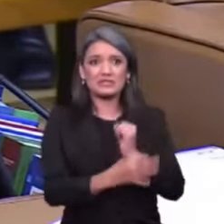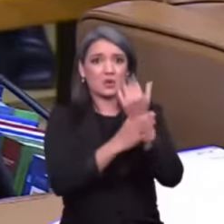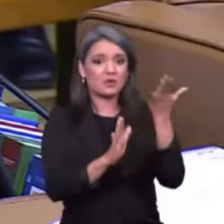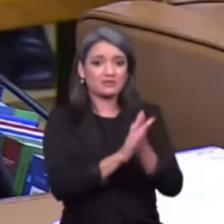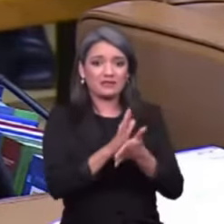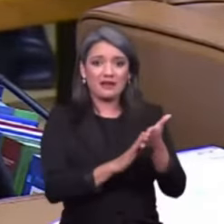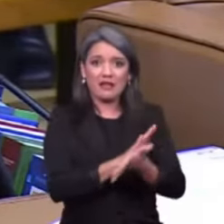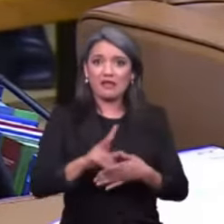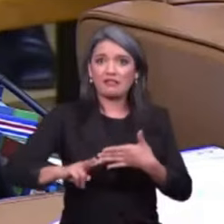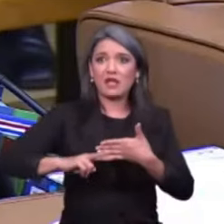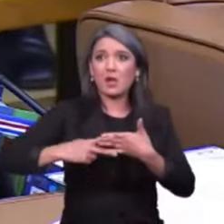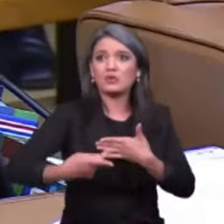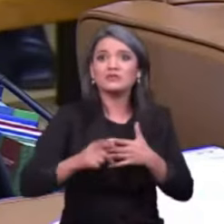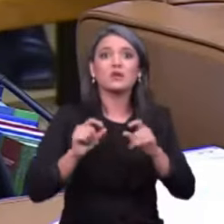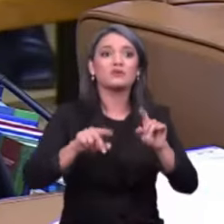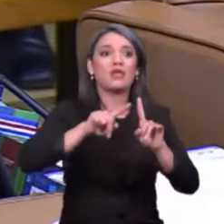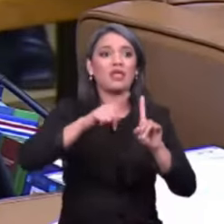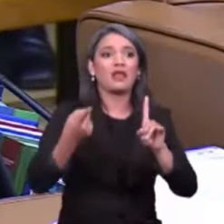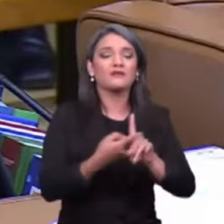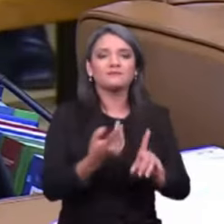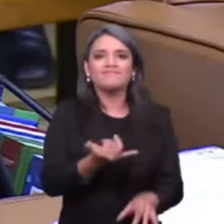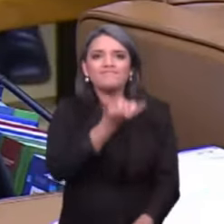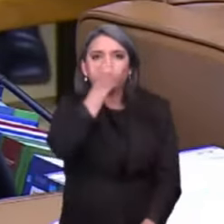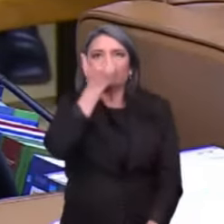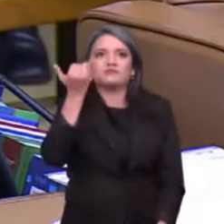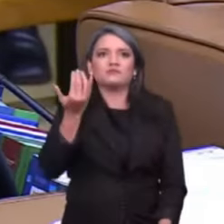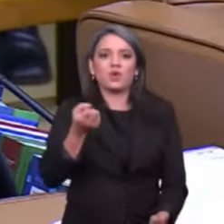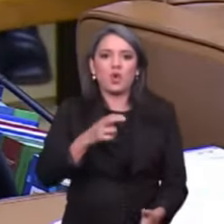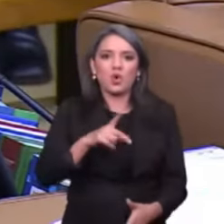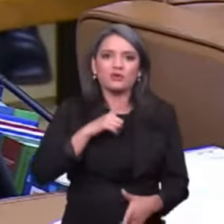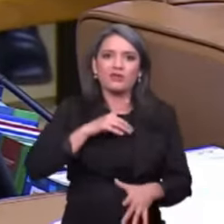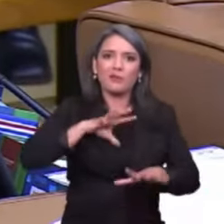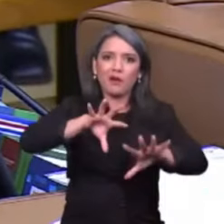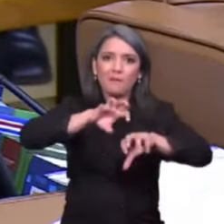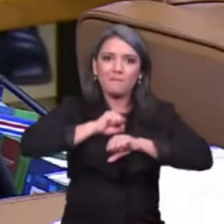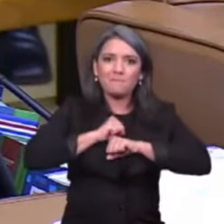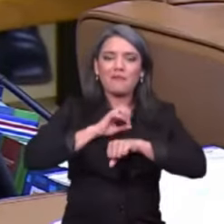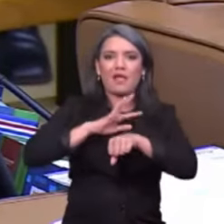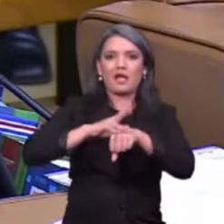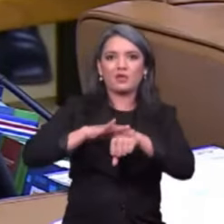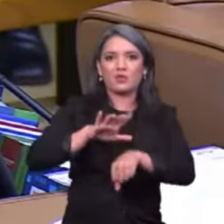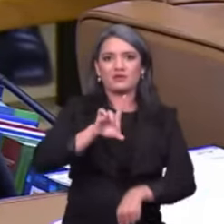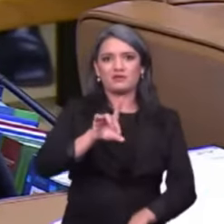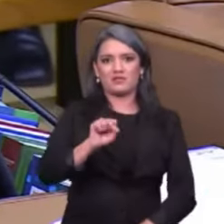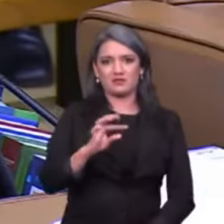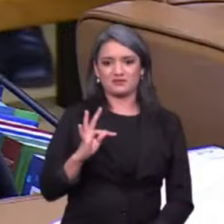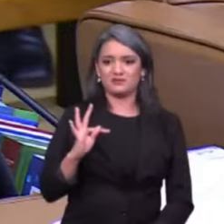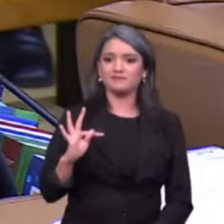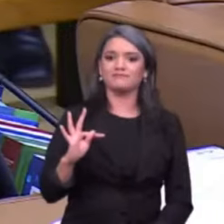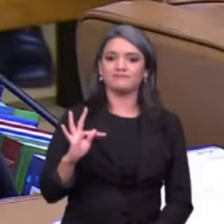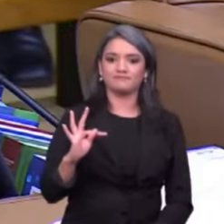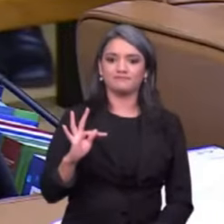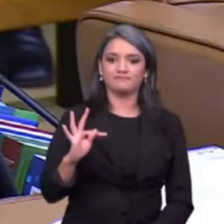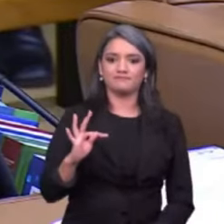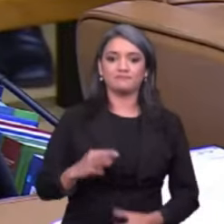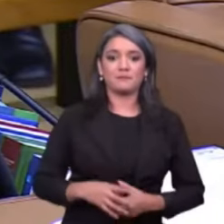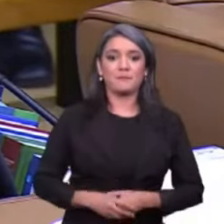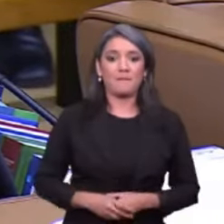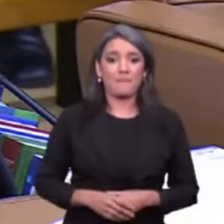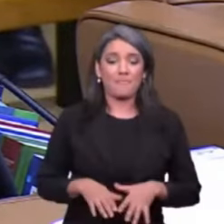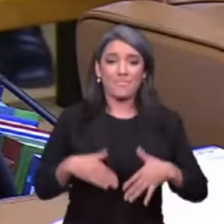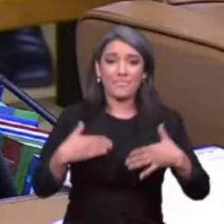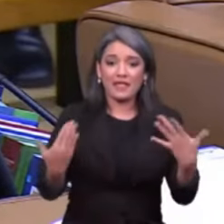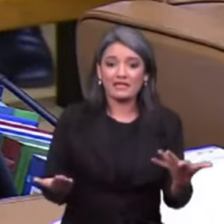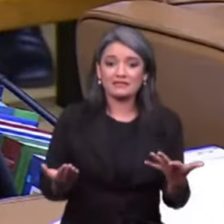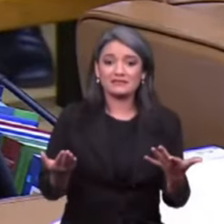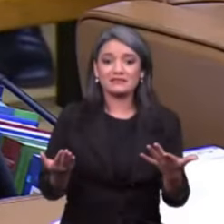uma gravidez indesejada ou a contaminação por doenças sexualmente transmissíveis. A escalada para o uso